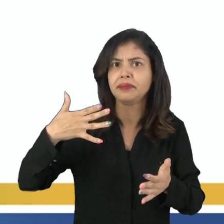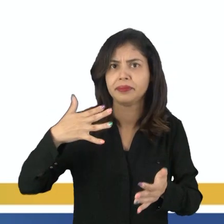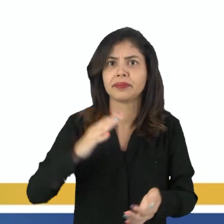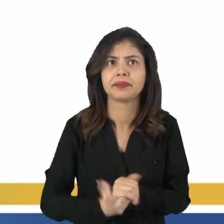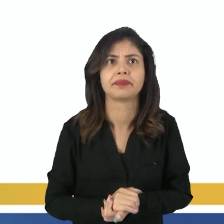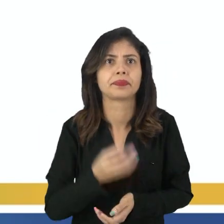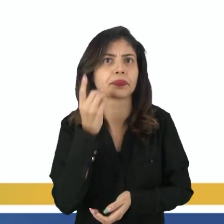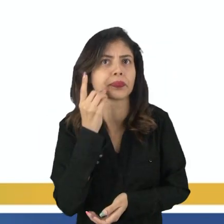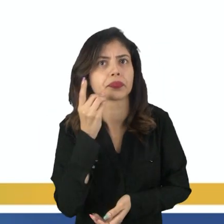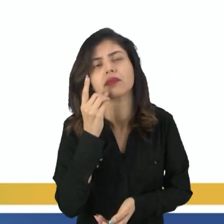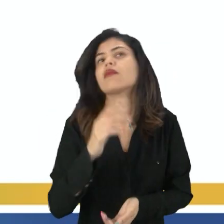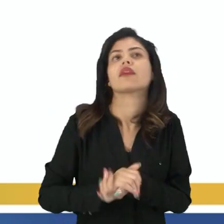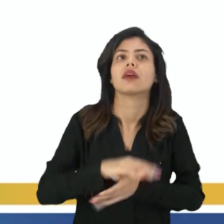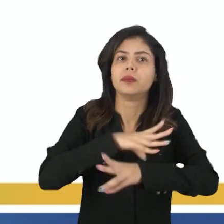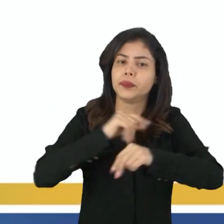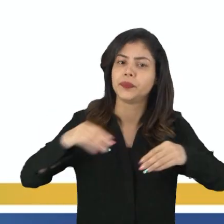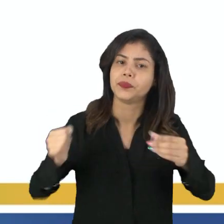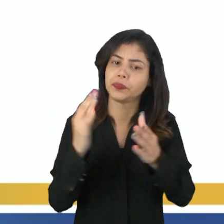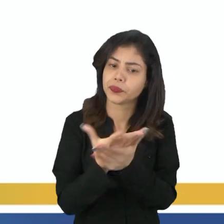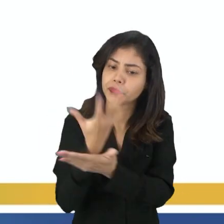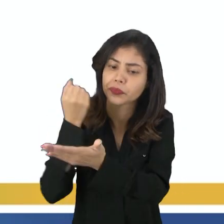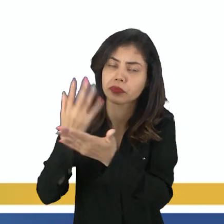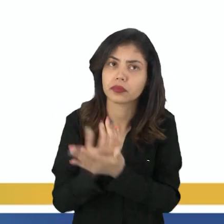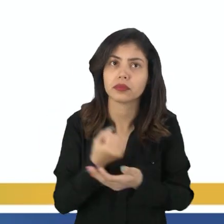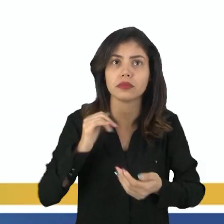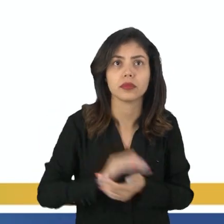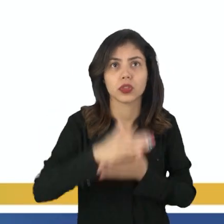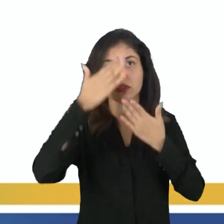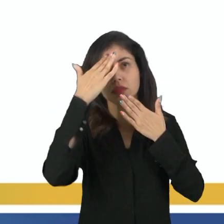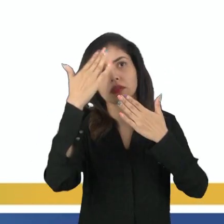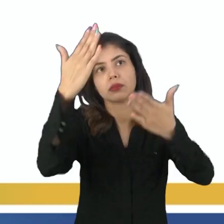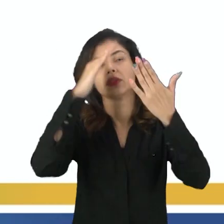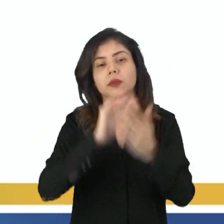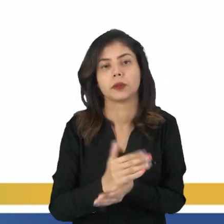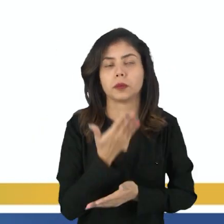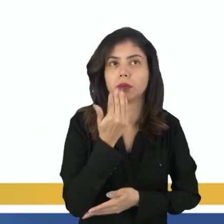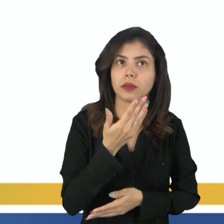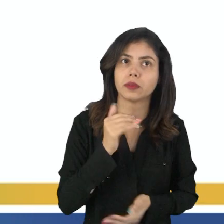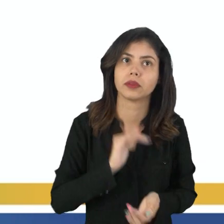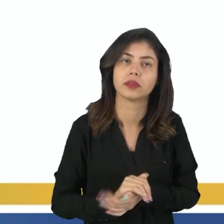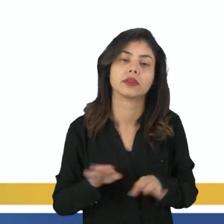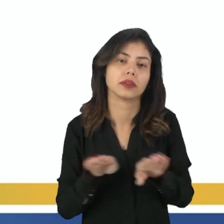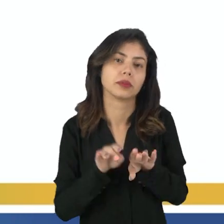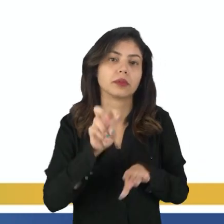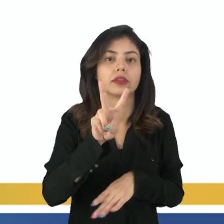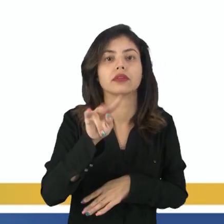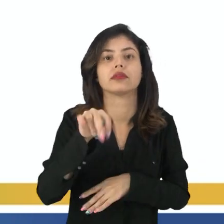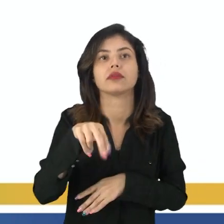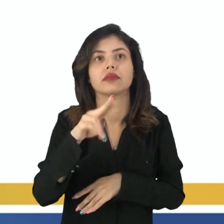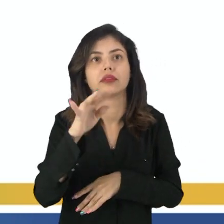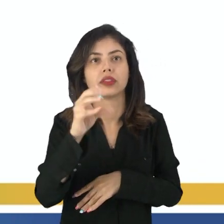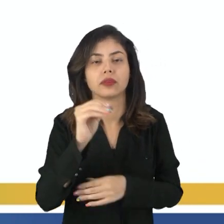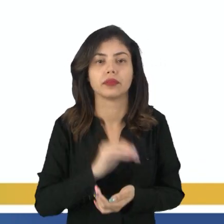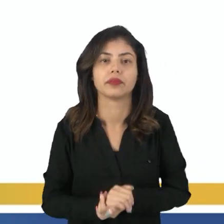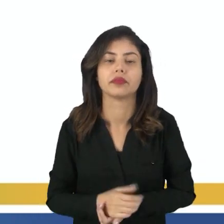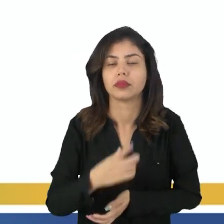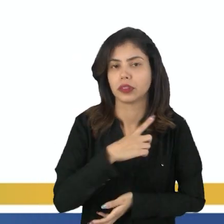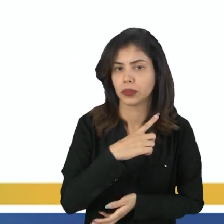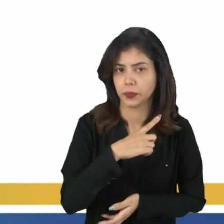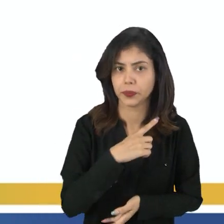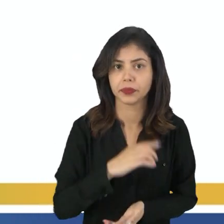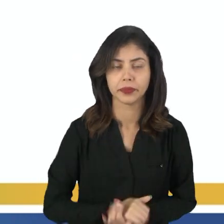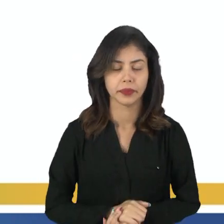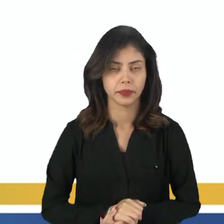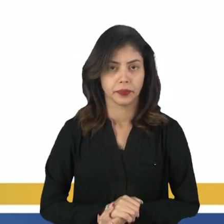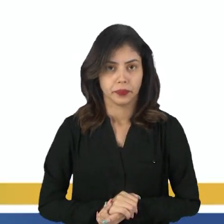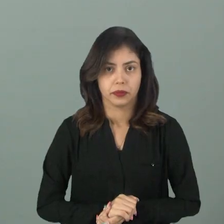da colheita, como forma de agradecimento pelo alimento e pelo vinho. Então, havia